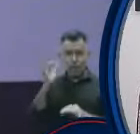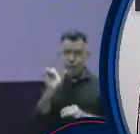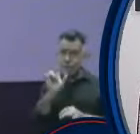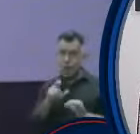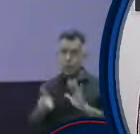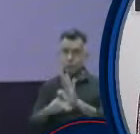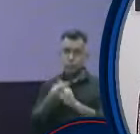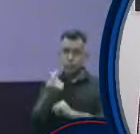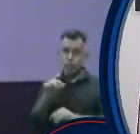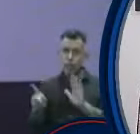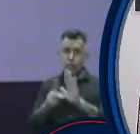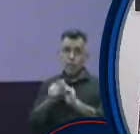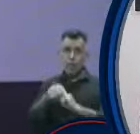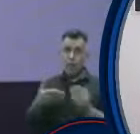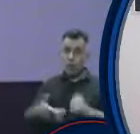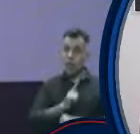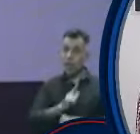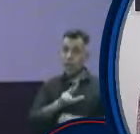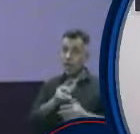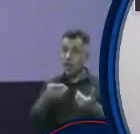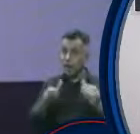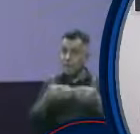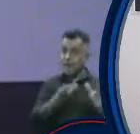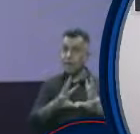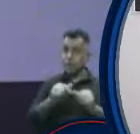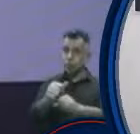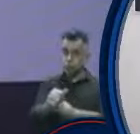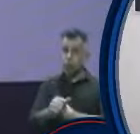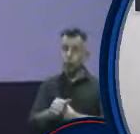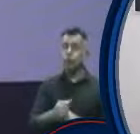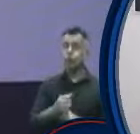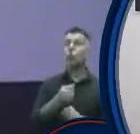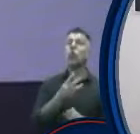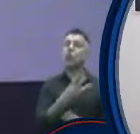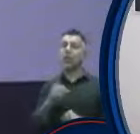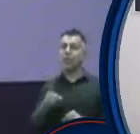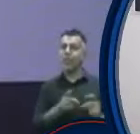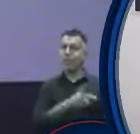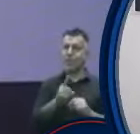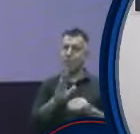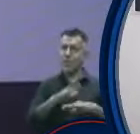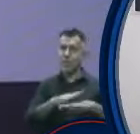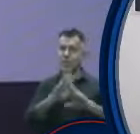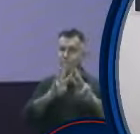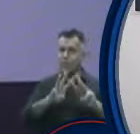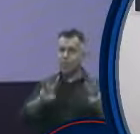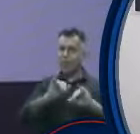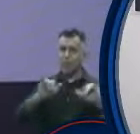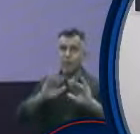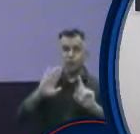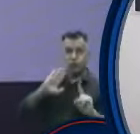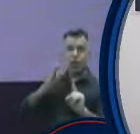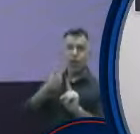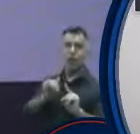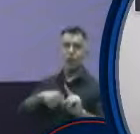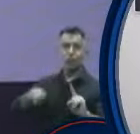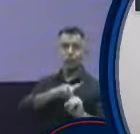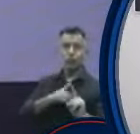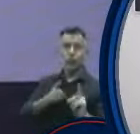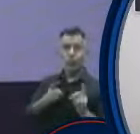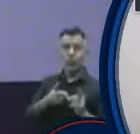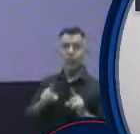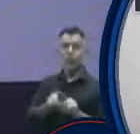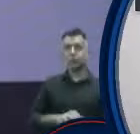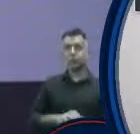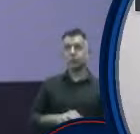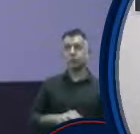moeda própria. Agora, ele estará aberto para os sellers do 3P montarem suas próprias campanhas e falarem diretamente com os nossos vendedores